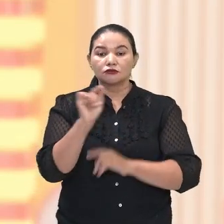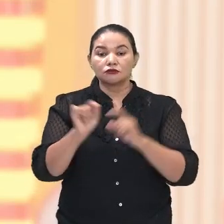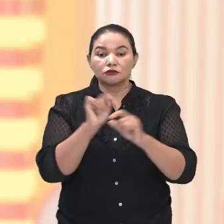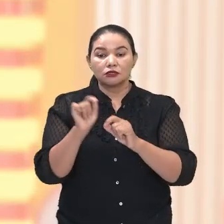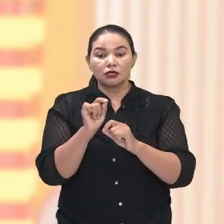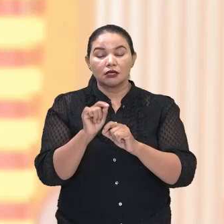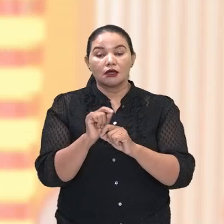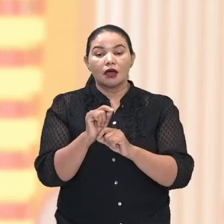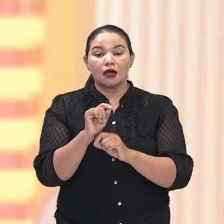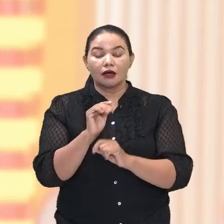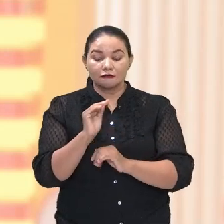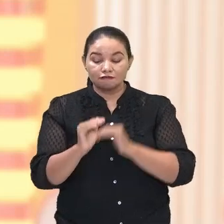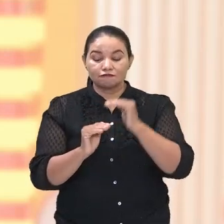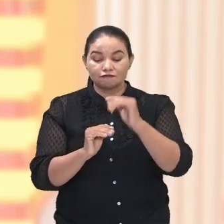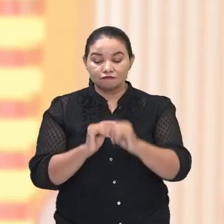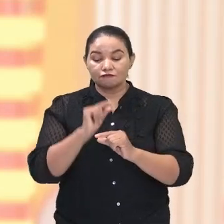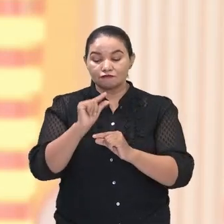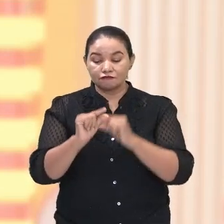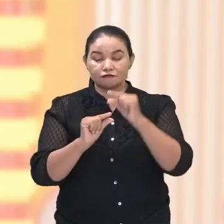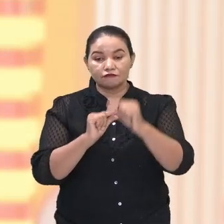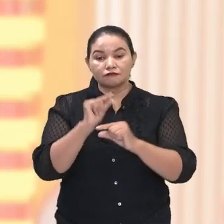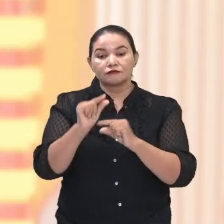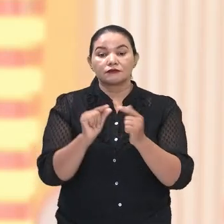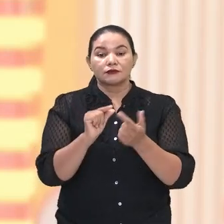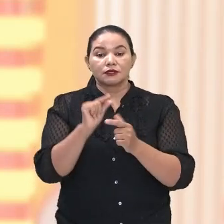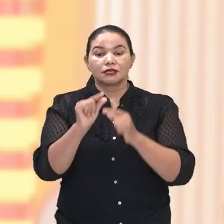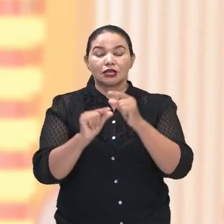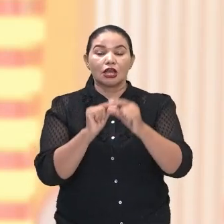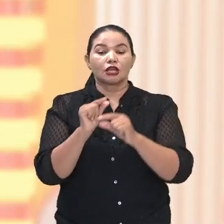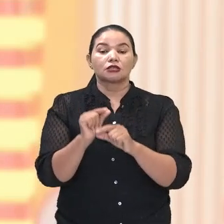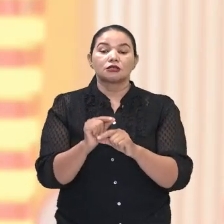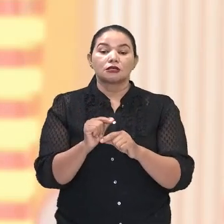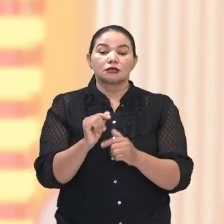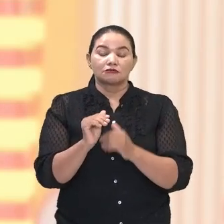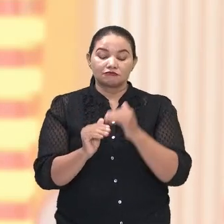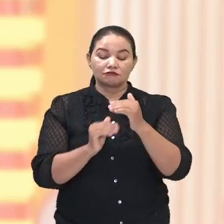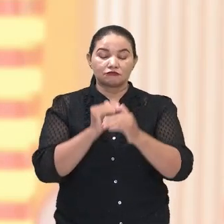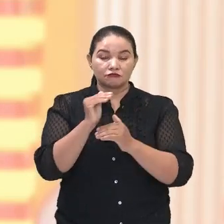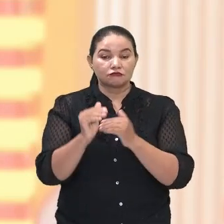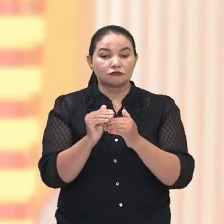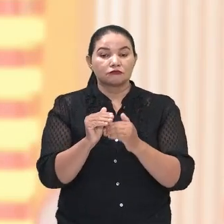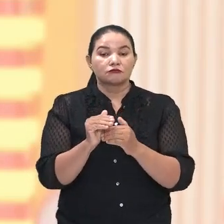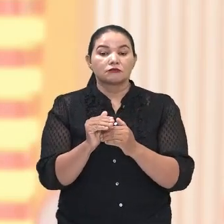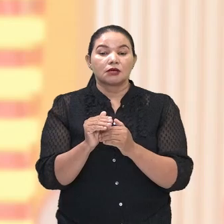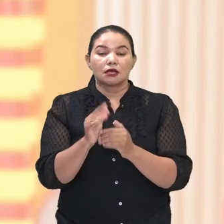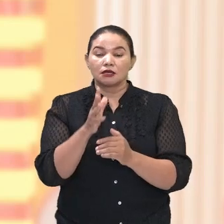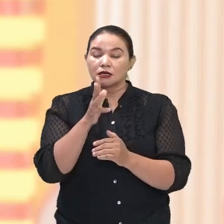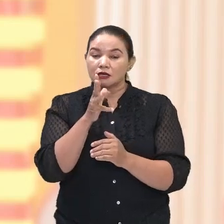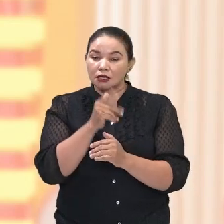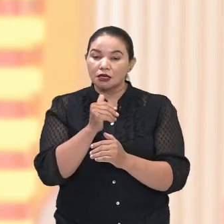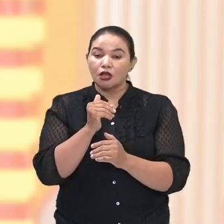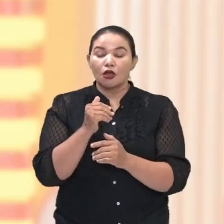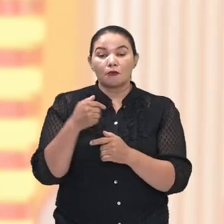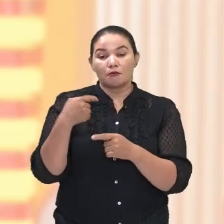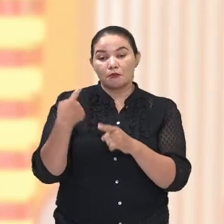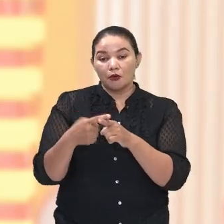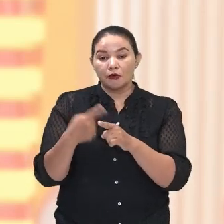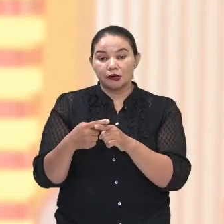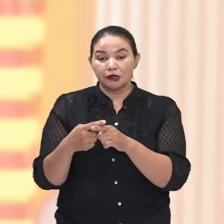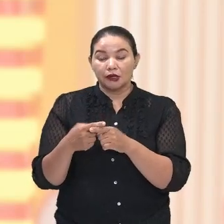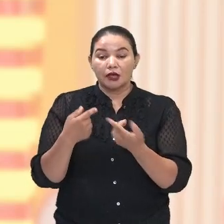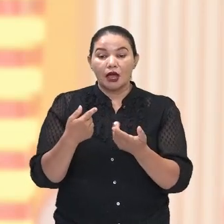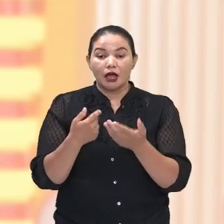vão acontecendo de forma paulatina, certo? De forma bastante lenta ainda. Então, a gente vai ter